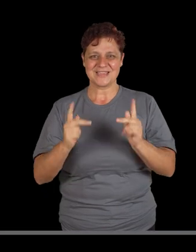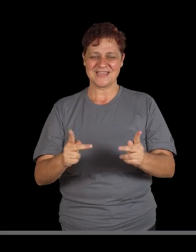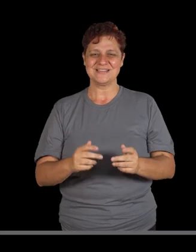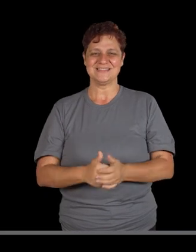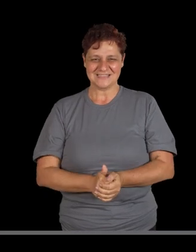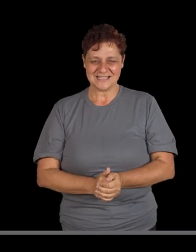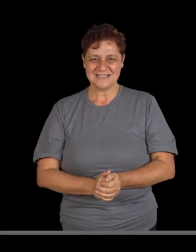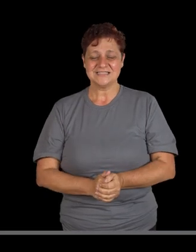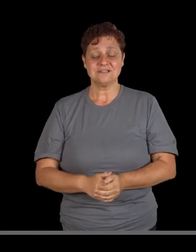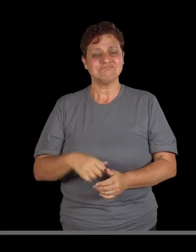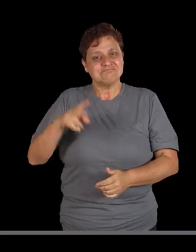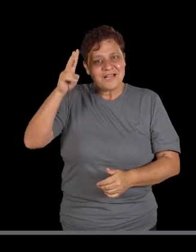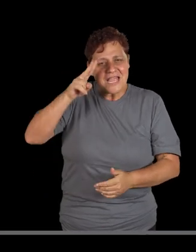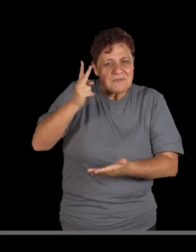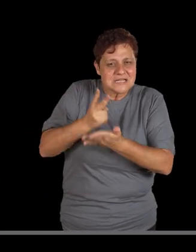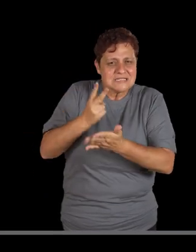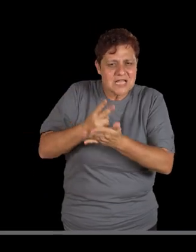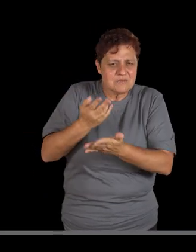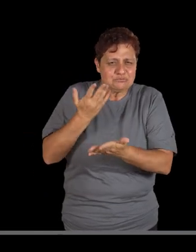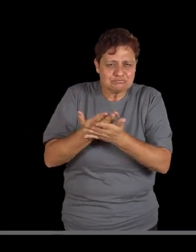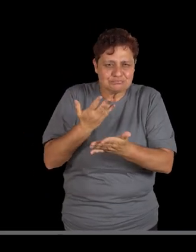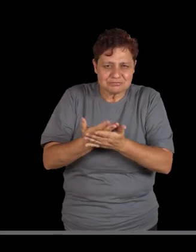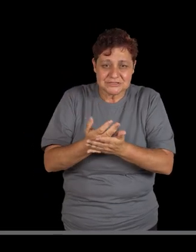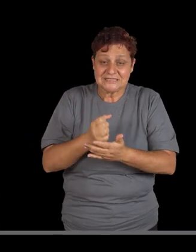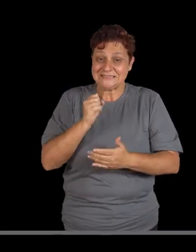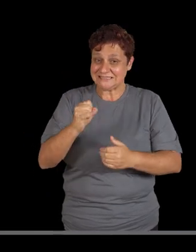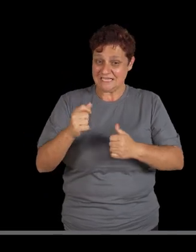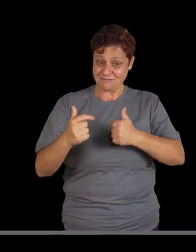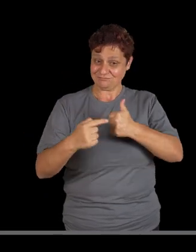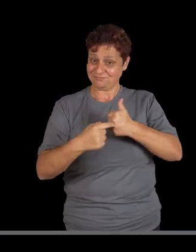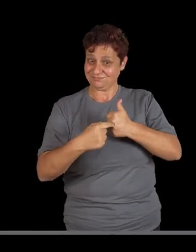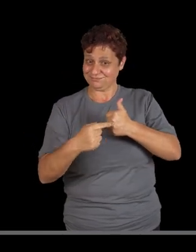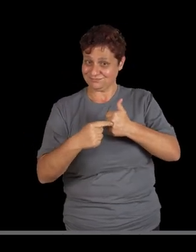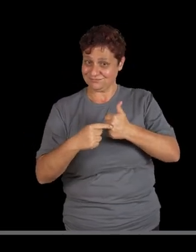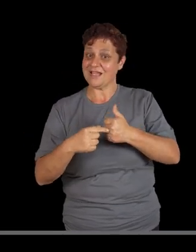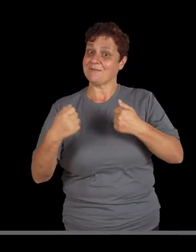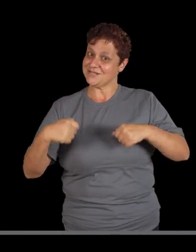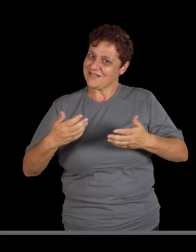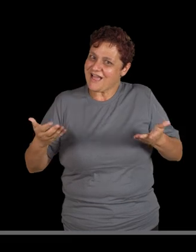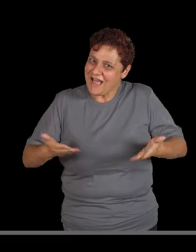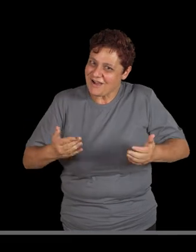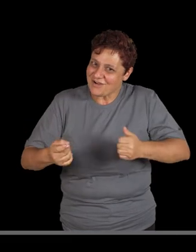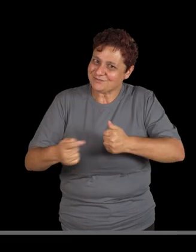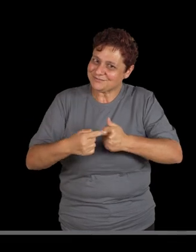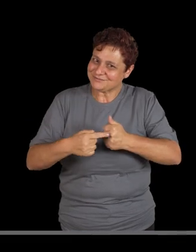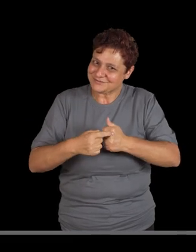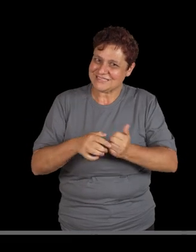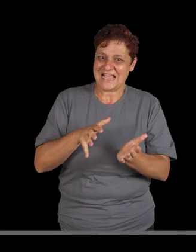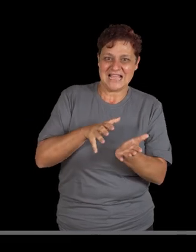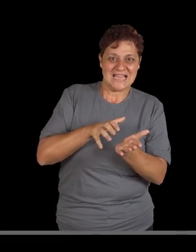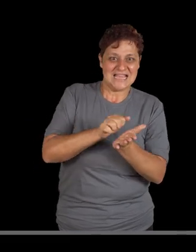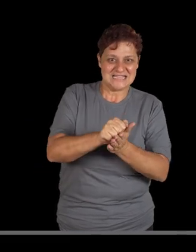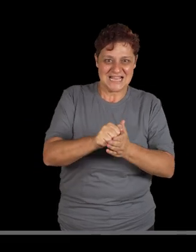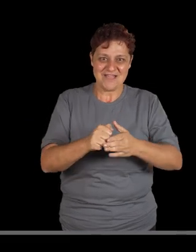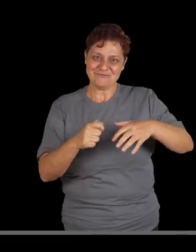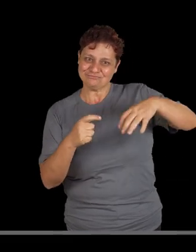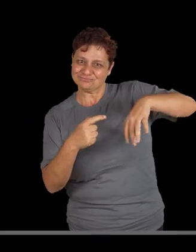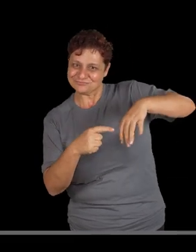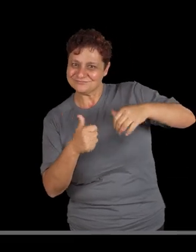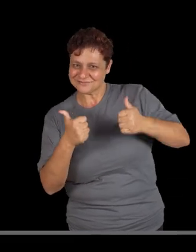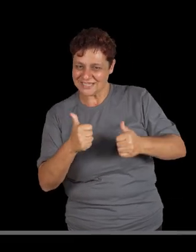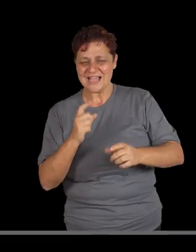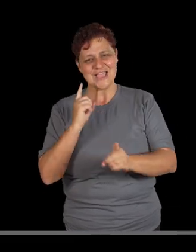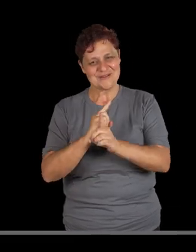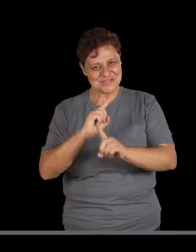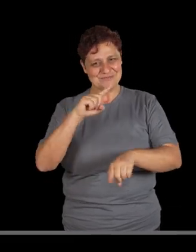garotinha? Aquele esqueminha de sempre. Se você não deu like ainda, dê o like, se inscreve no canal e a gente